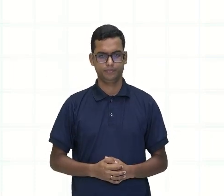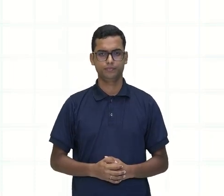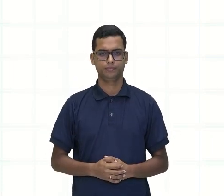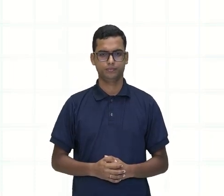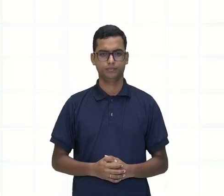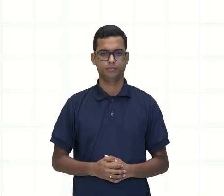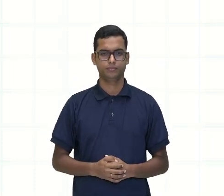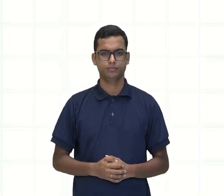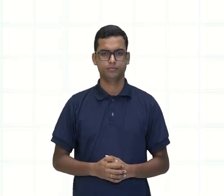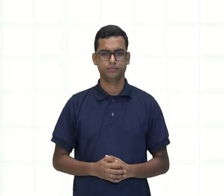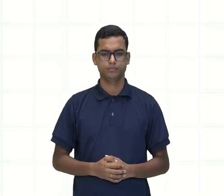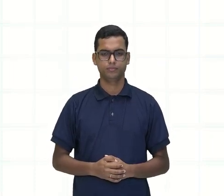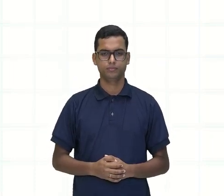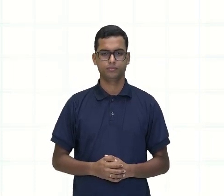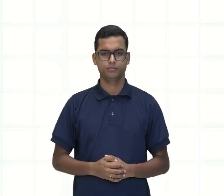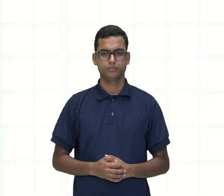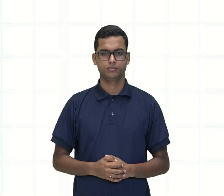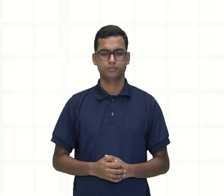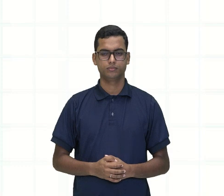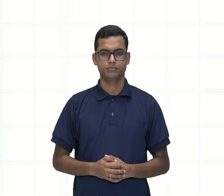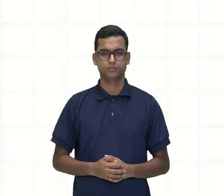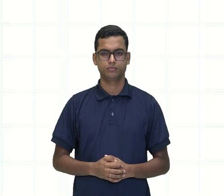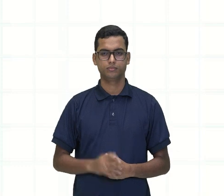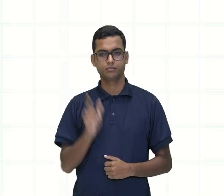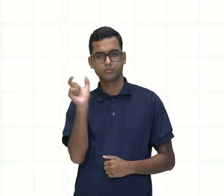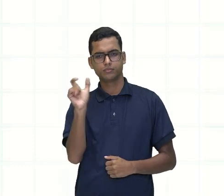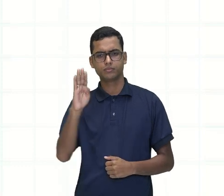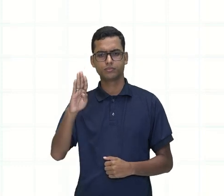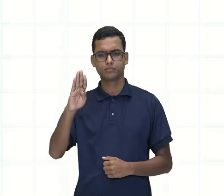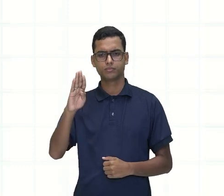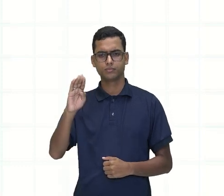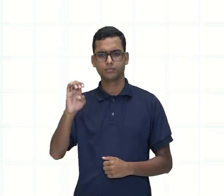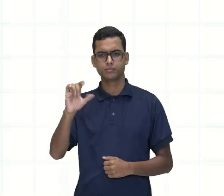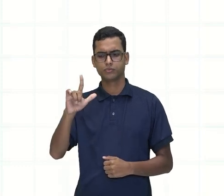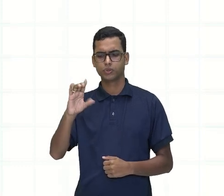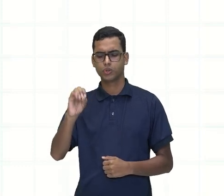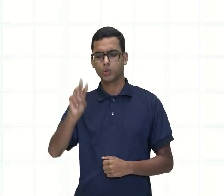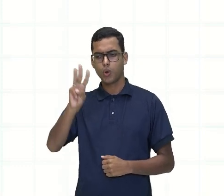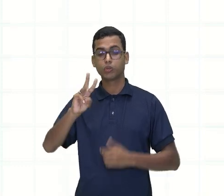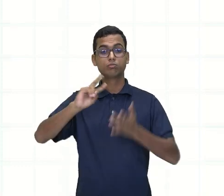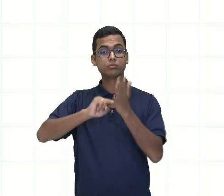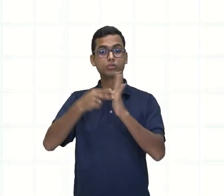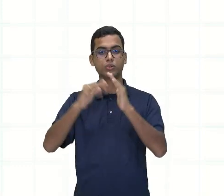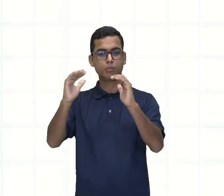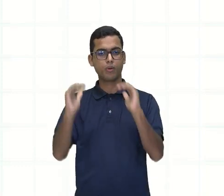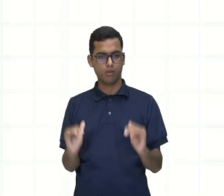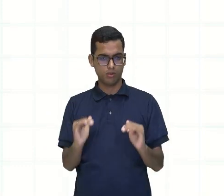correto. Below. A palavra below é abaixo.